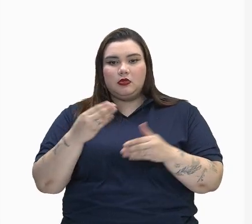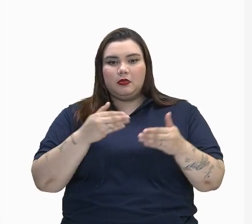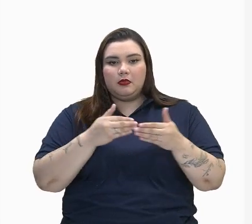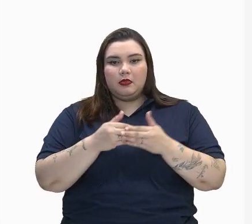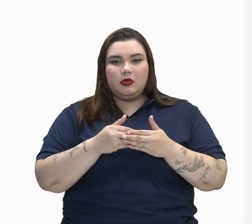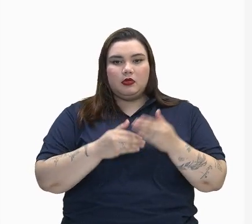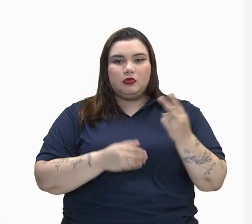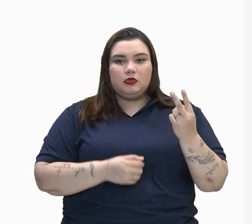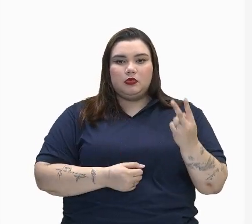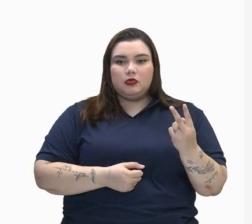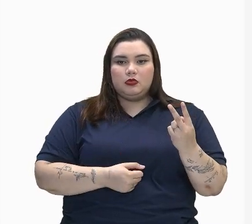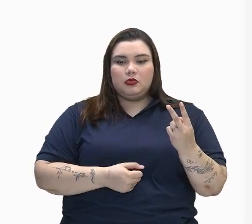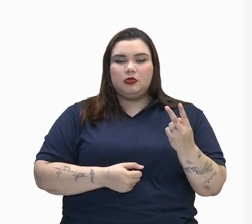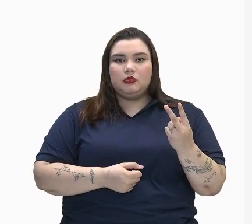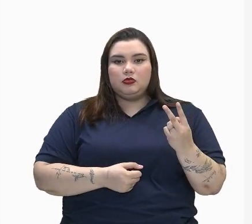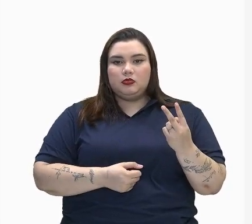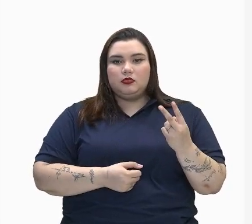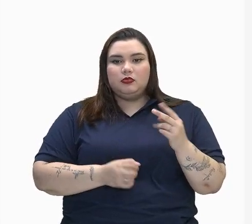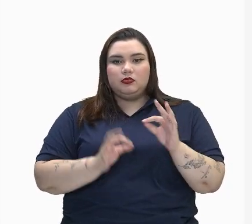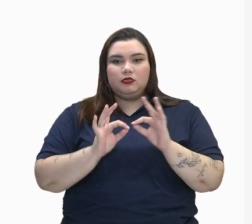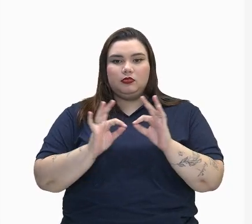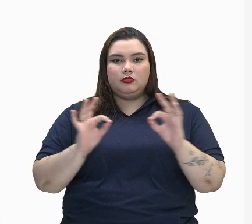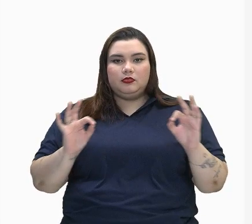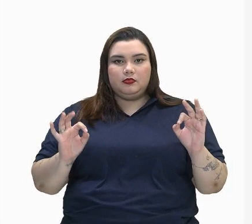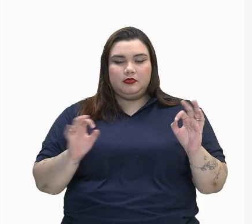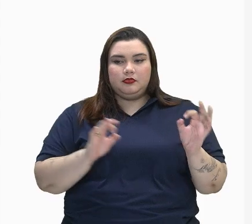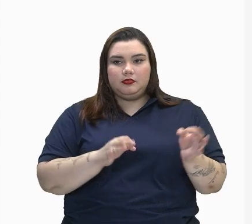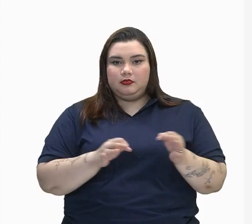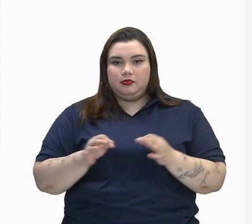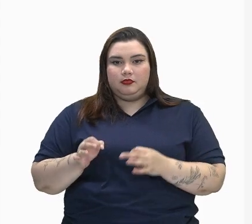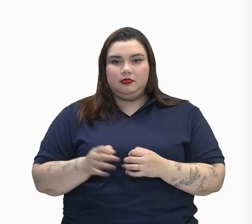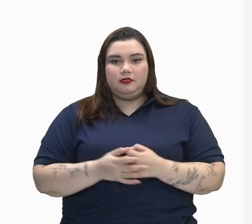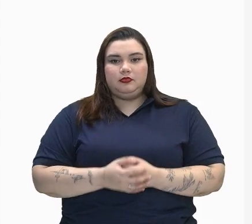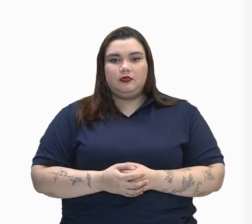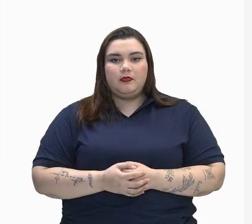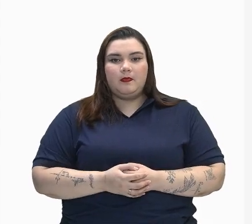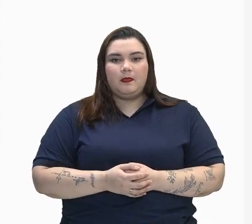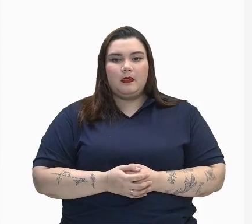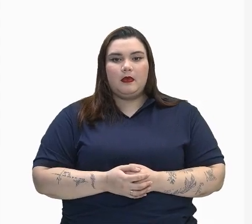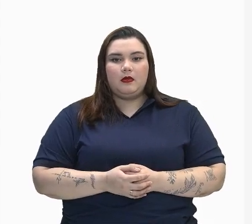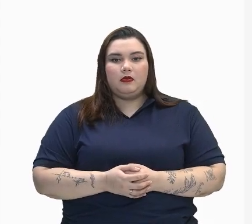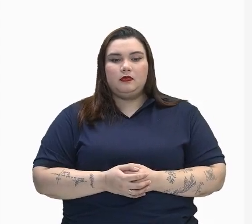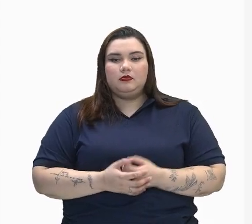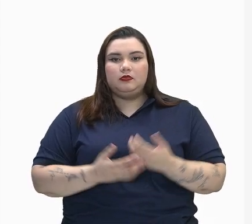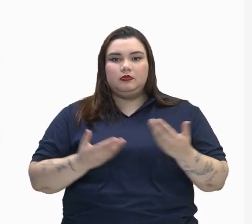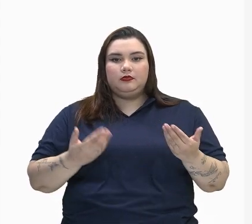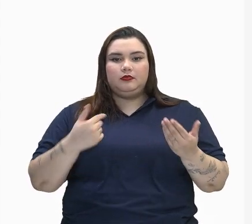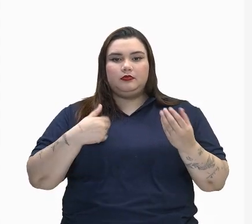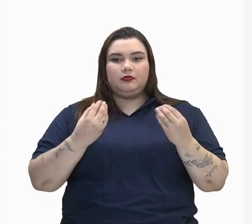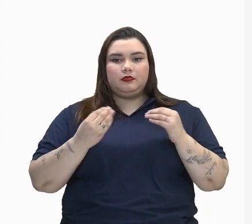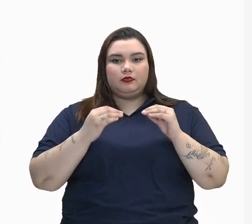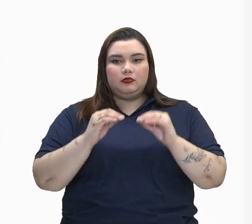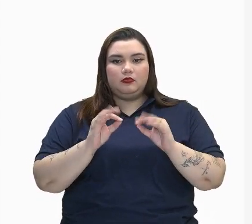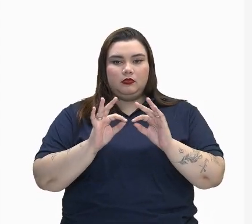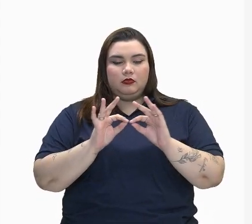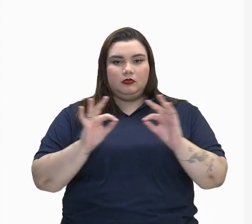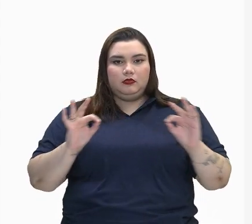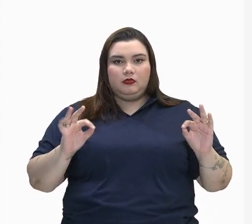aqui ó, de quem? Do 2 do que do 1. Certo? Então, eu coloquei aqui a reta